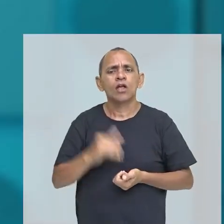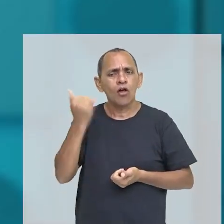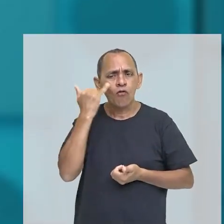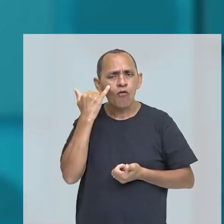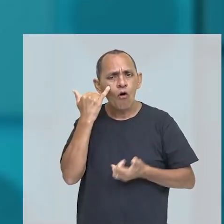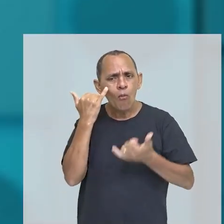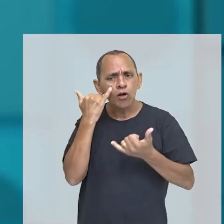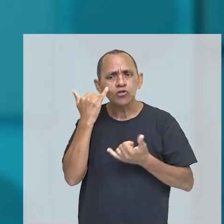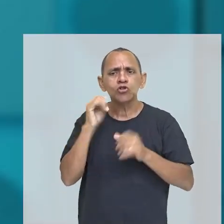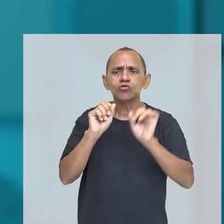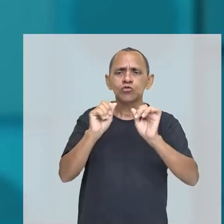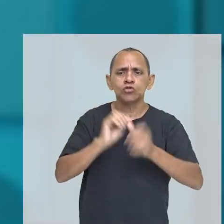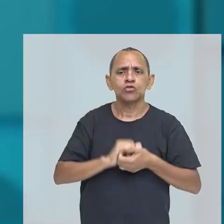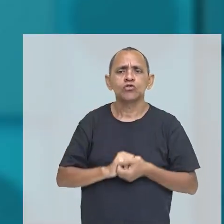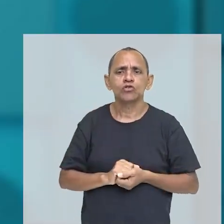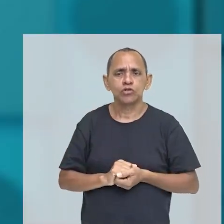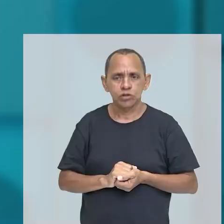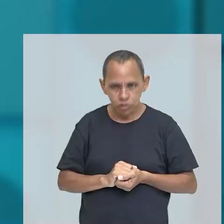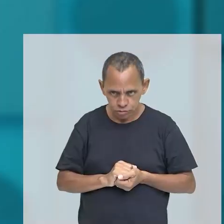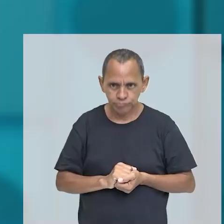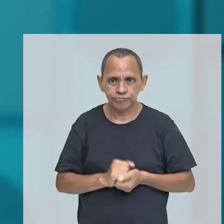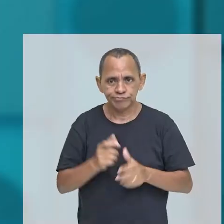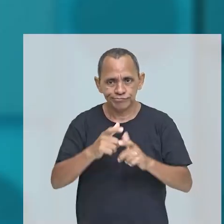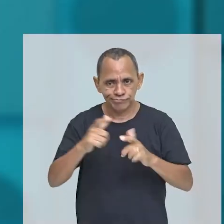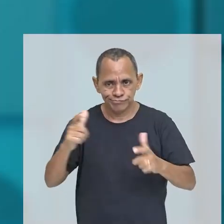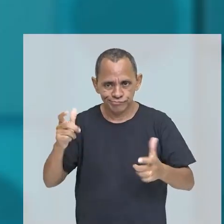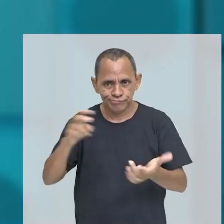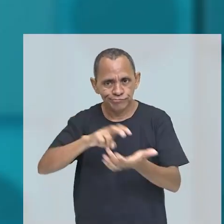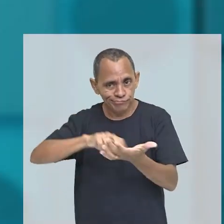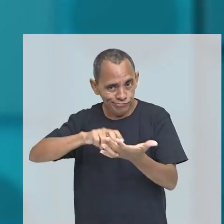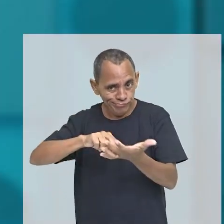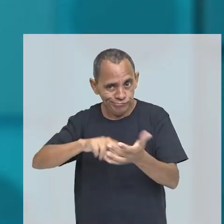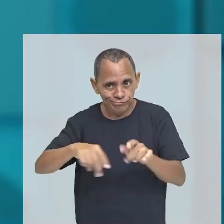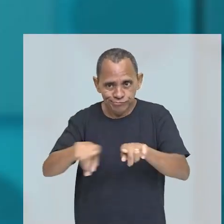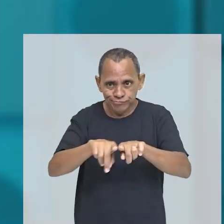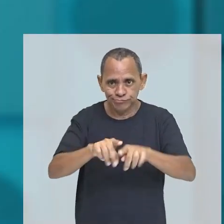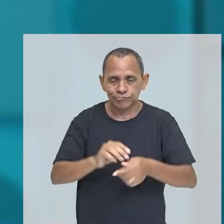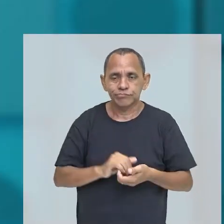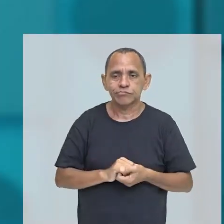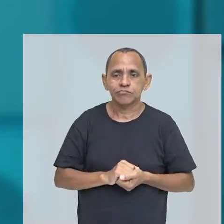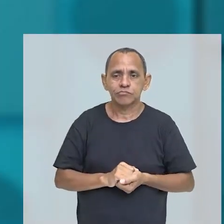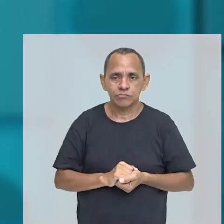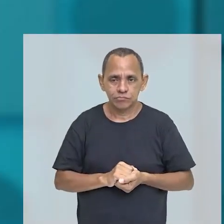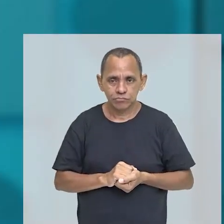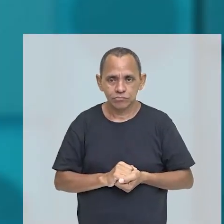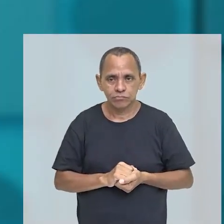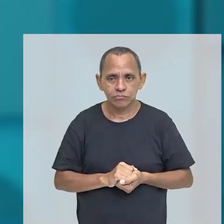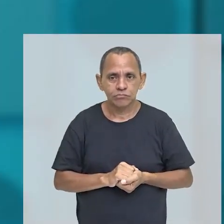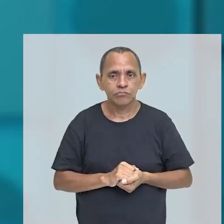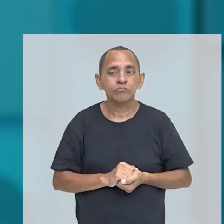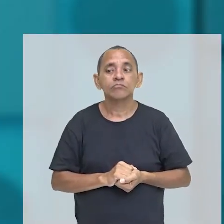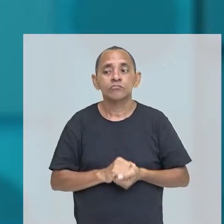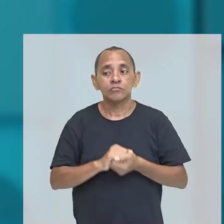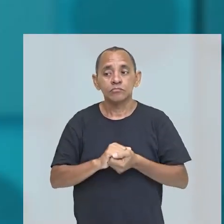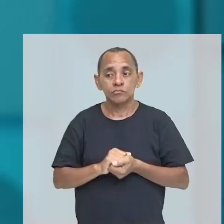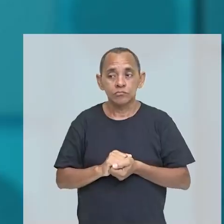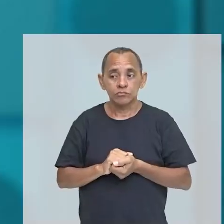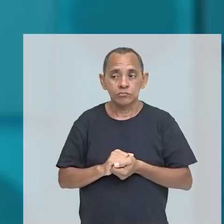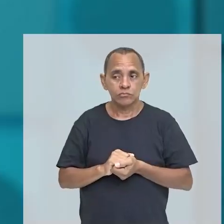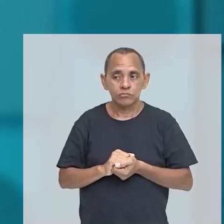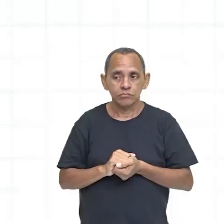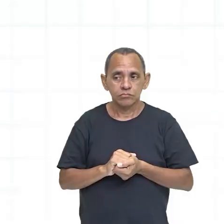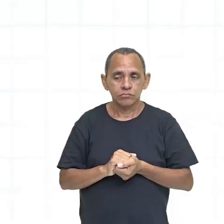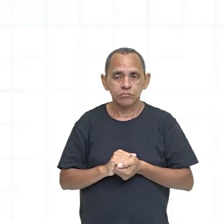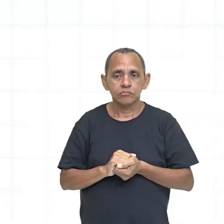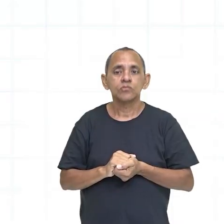aí que vão ampliar o vocabulário de vocês, tá certo? Vamos agora para persuasão, né? Textos ali relacionados à publicidade, também à